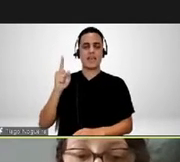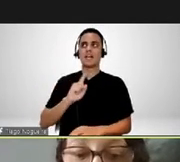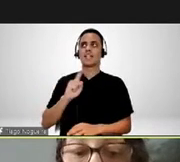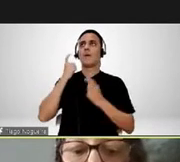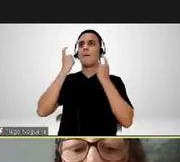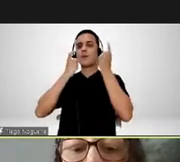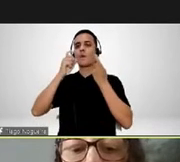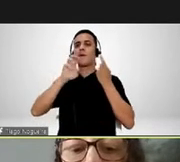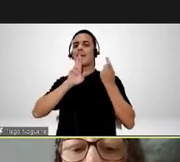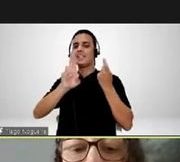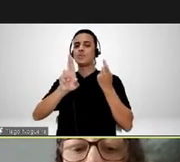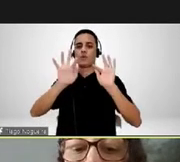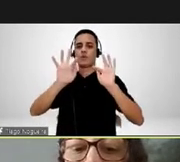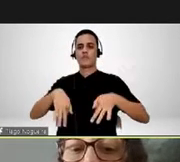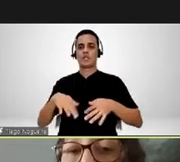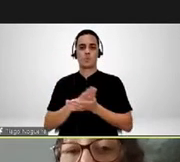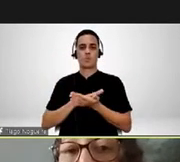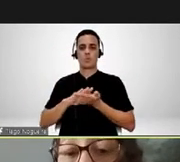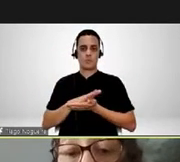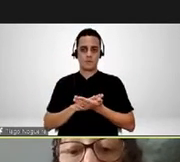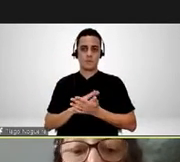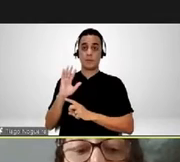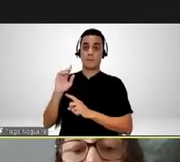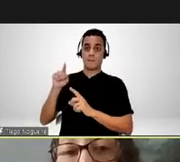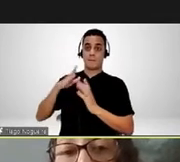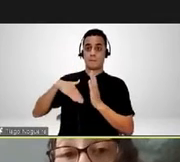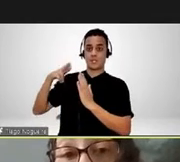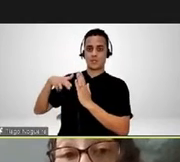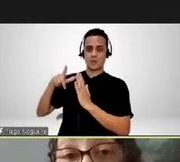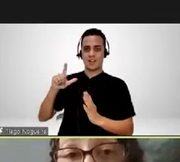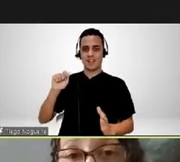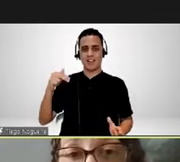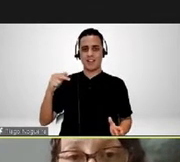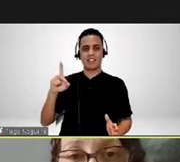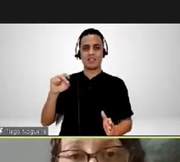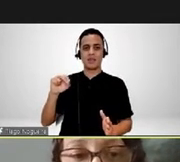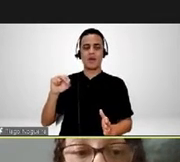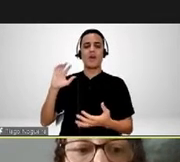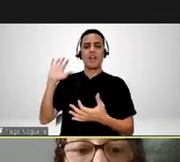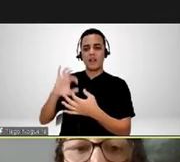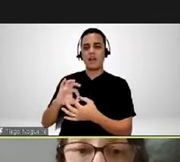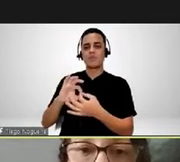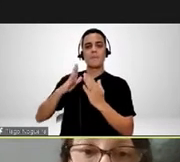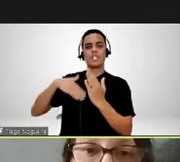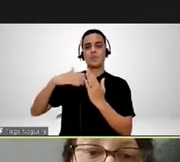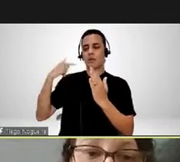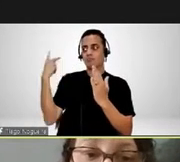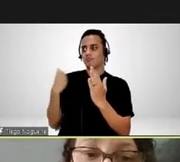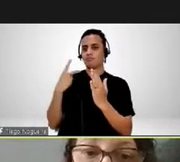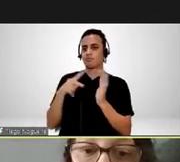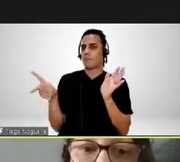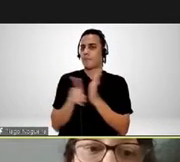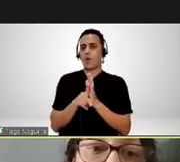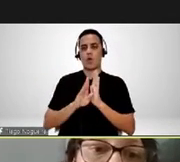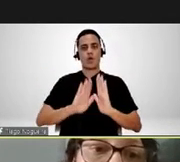final. Então, na pintura de Lando, o discurso estabelecido é o da própria pintura, se ocupa das suas próprias